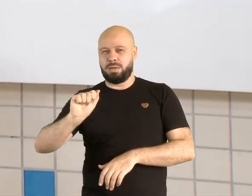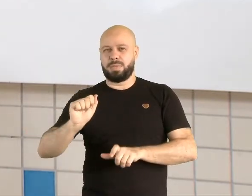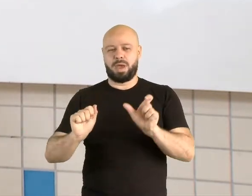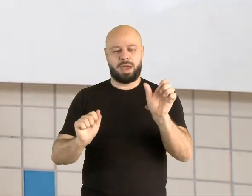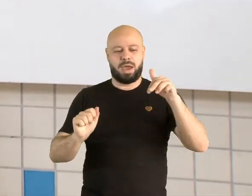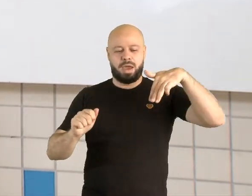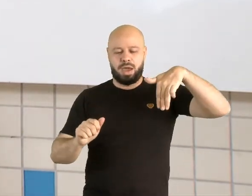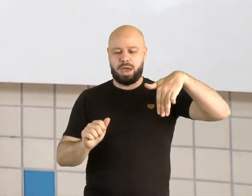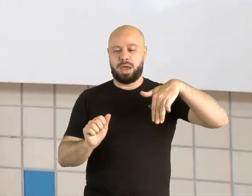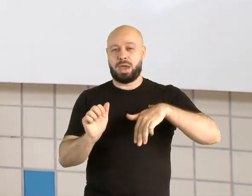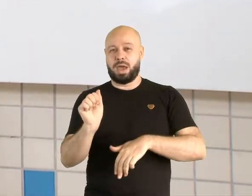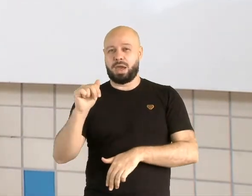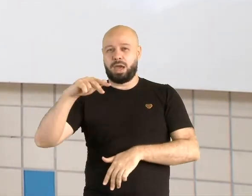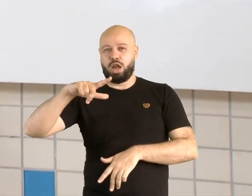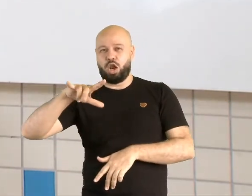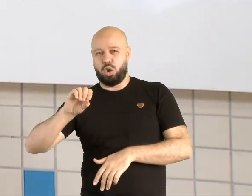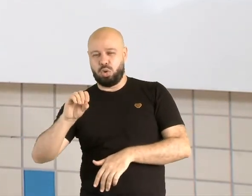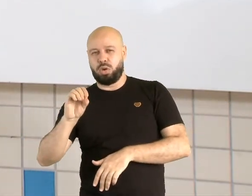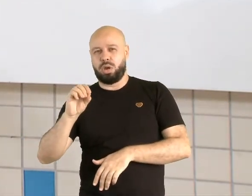vira naquilo.